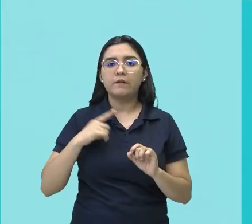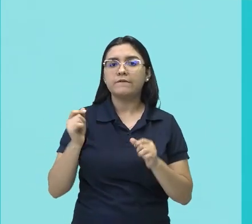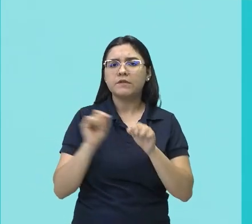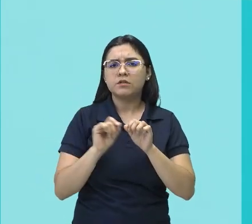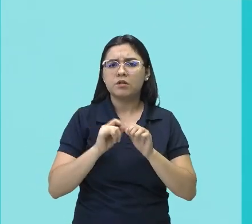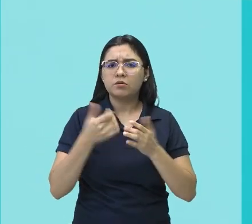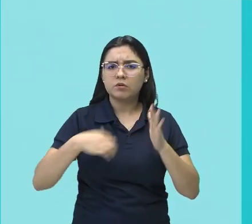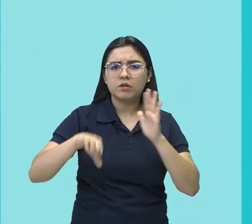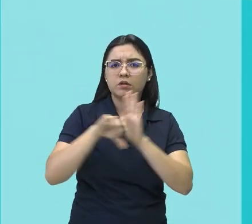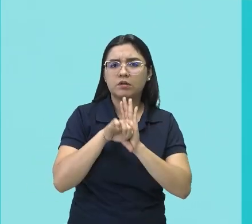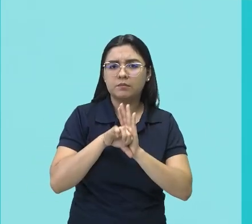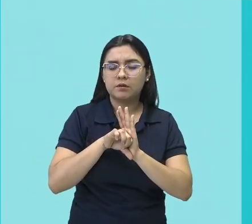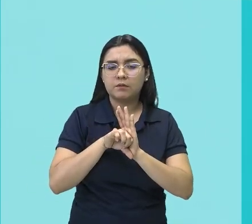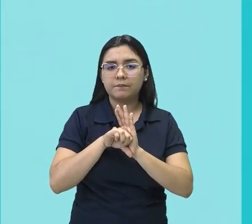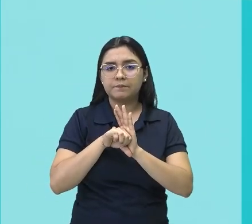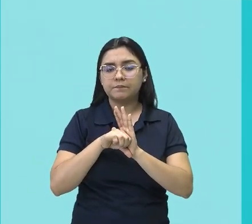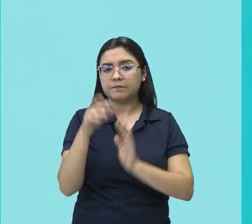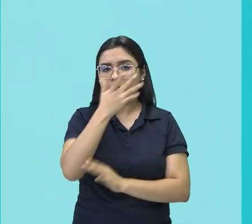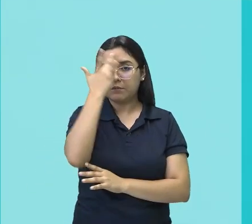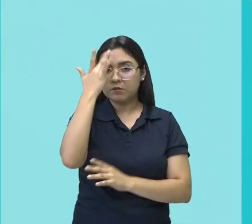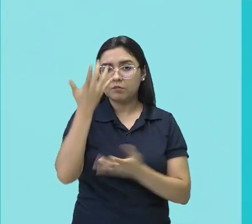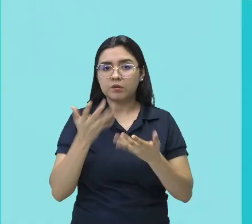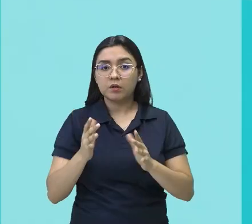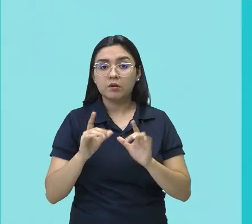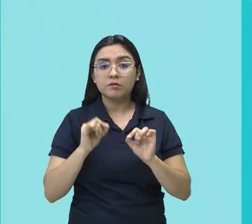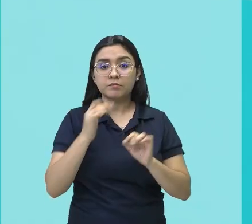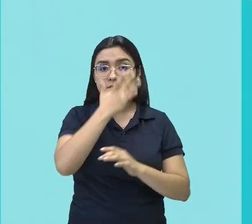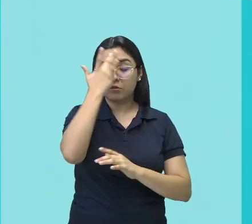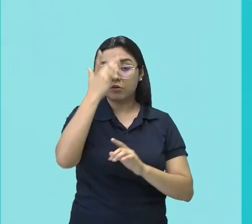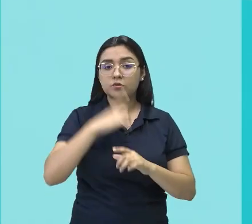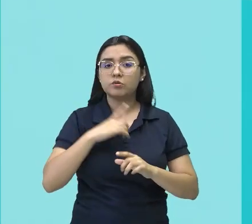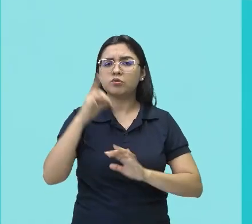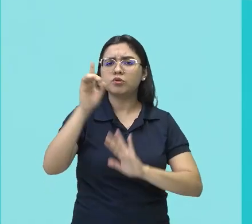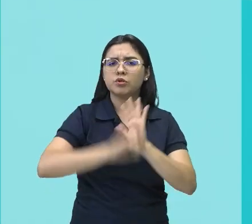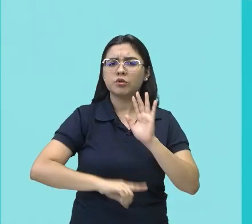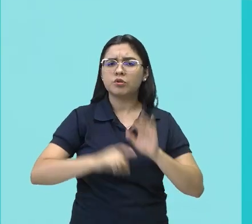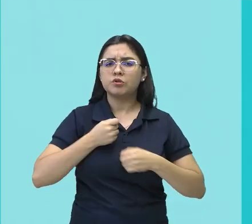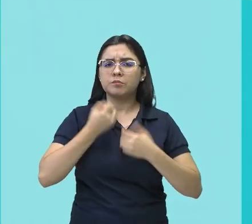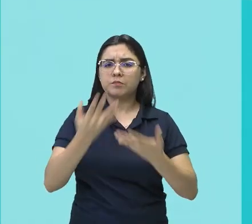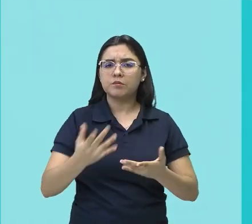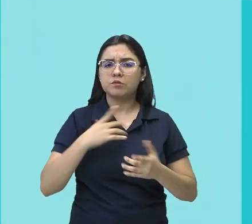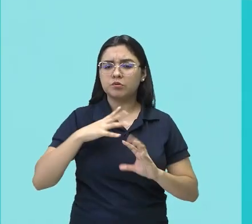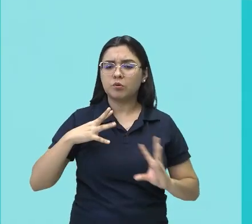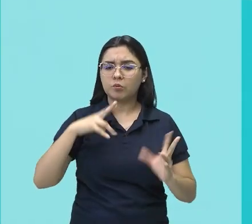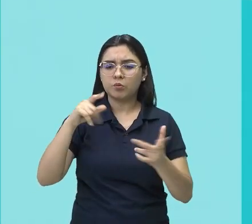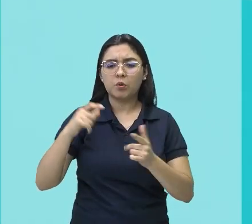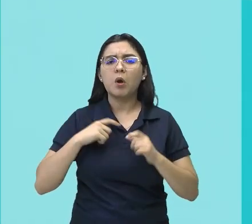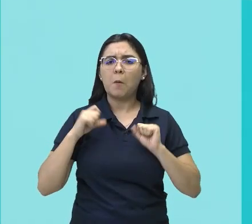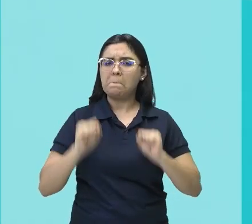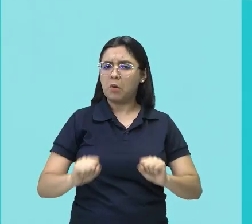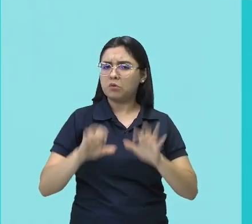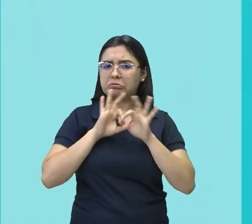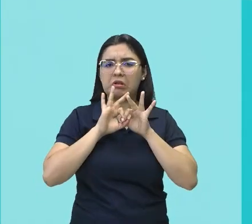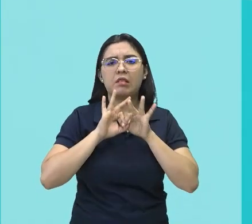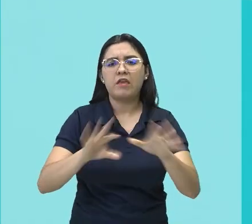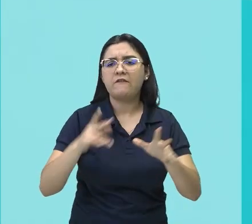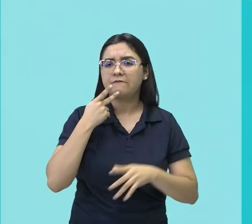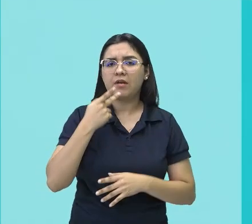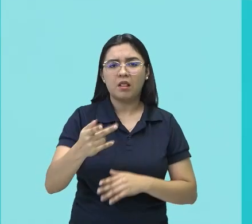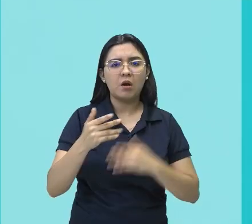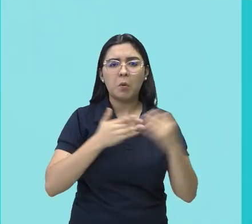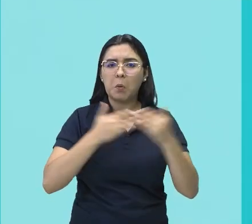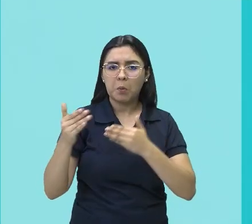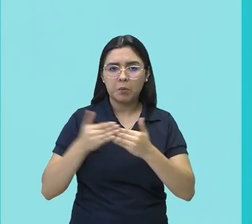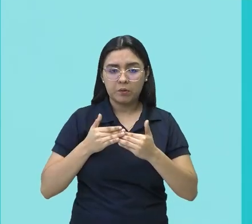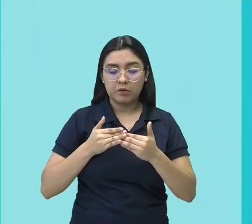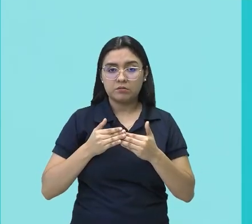E as pessoas não querem, né? Muitas pessoas falam do direito de expressão como se fosse um direito universal, eu posso falar o que eu quiser, o que eu pensar, ainda